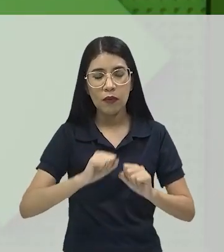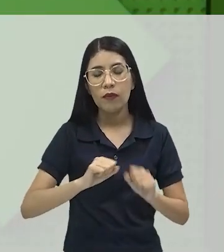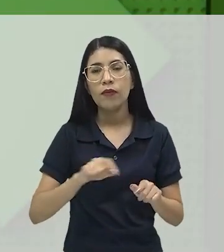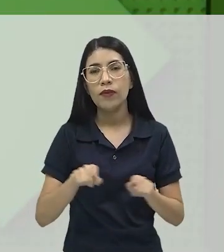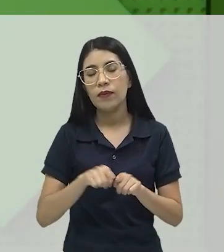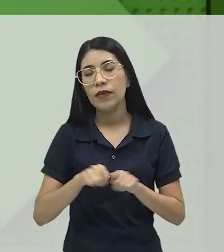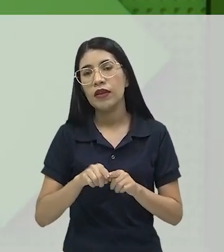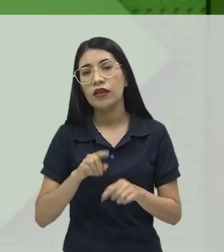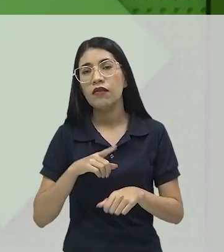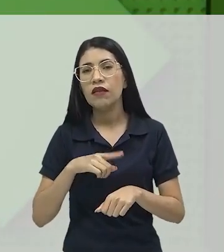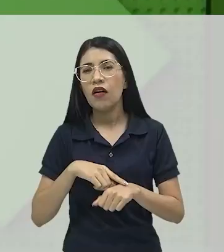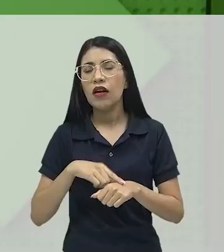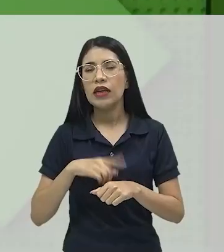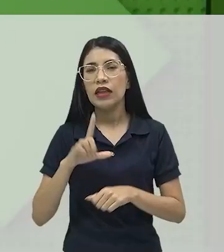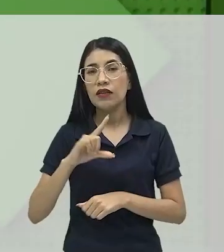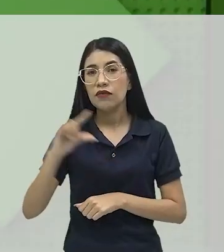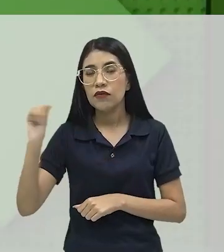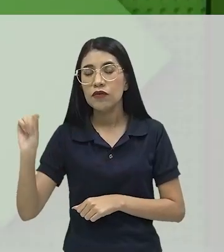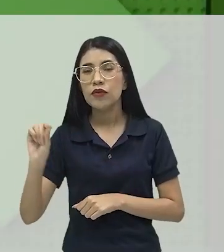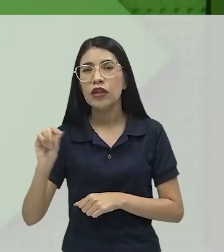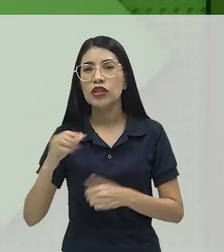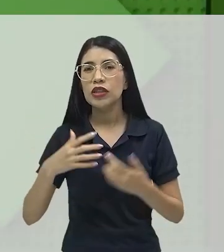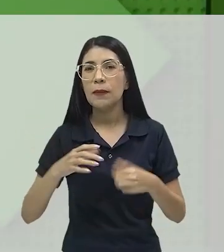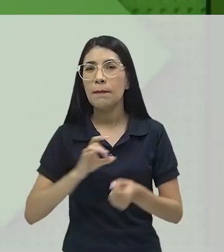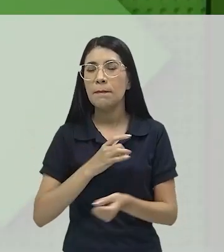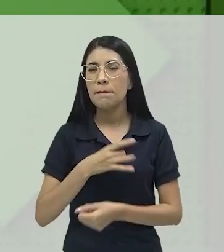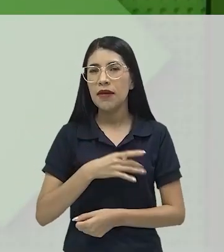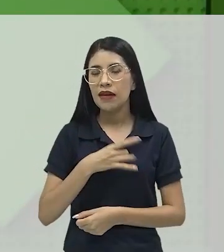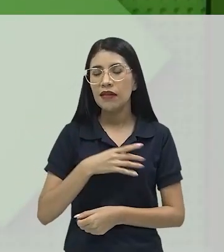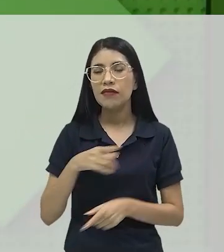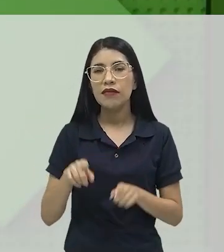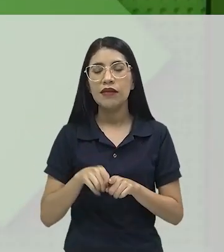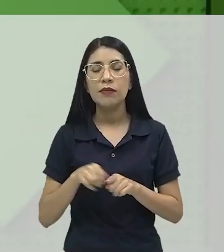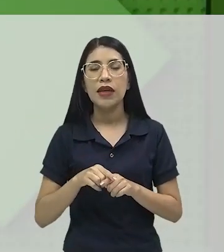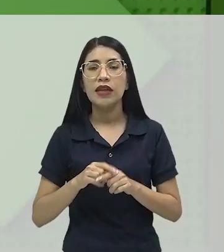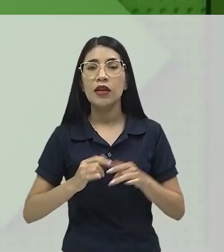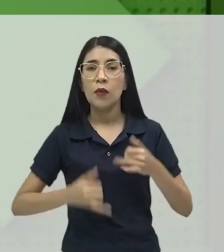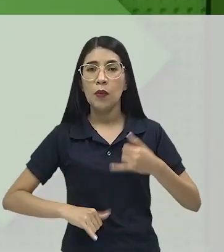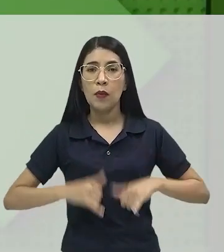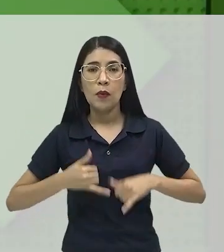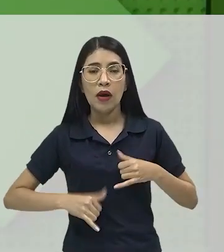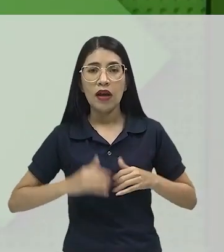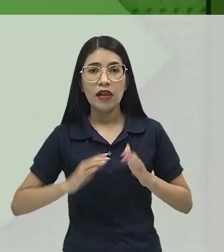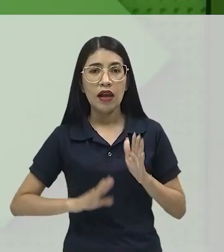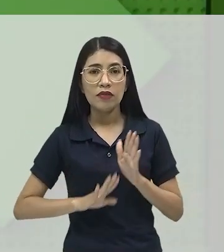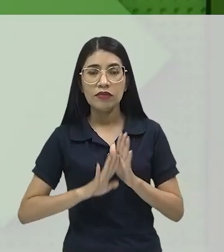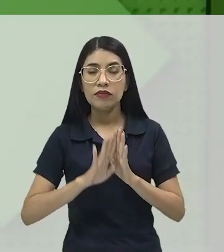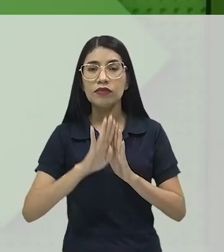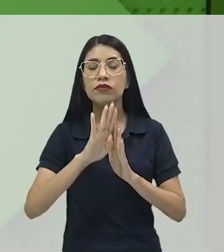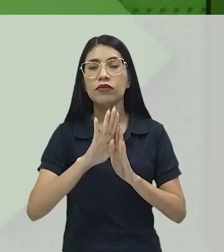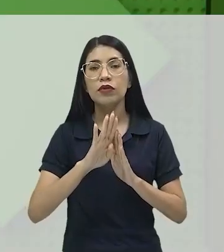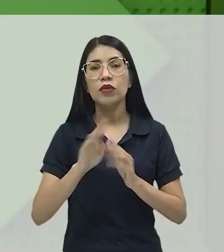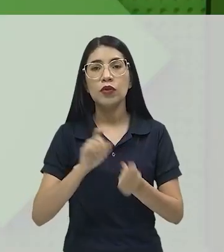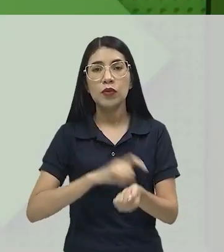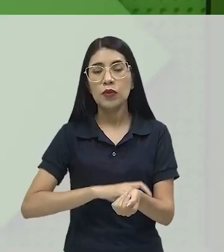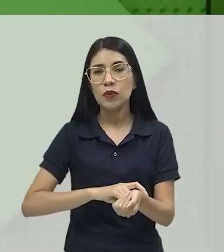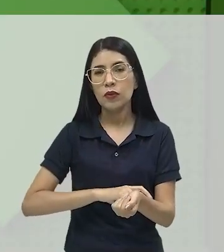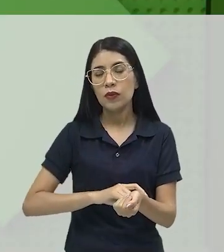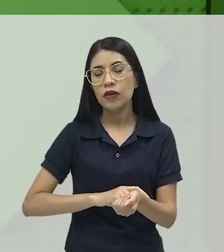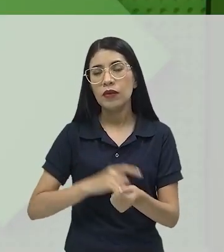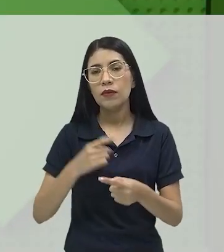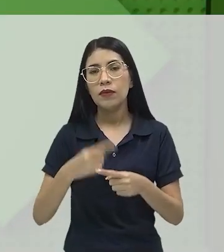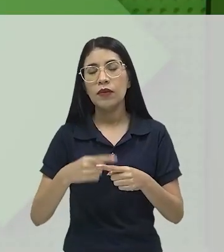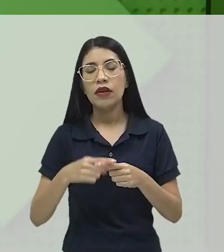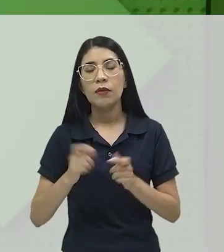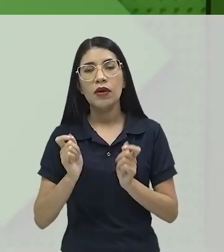Então, naqueles momentos de fuga, de tensão, a adrenalina ela tá alta no sangue justamente